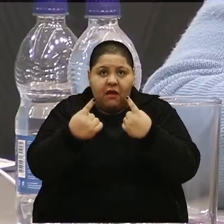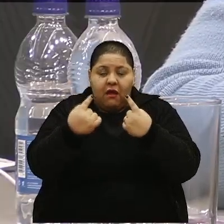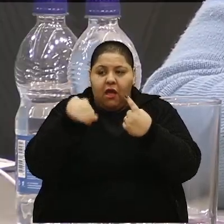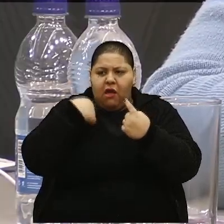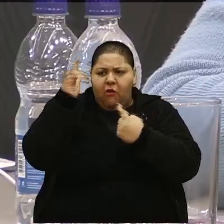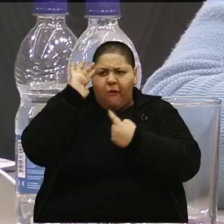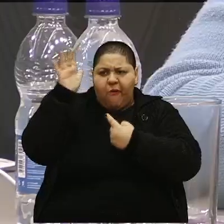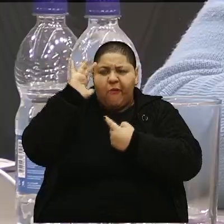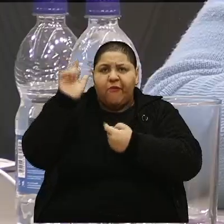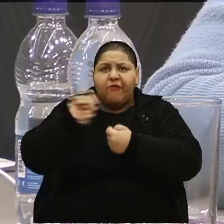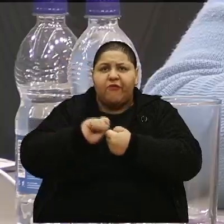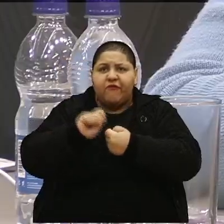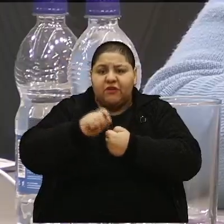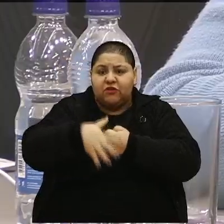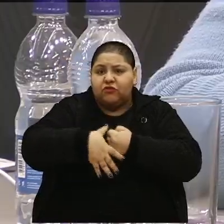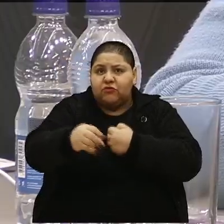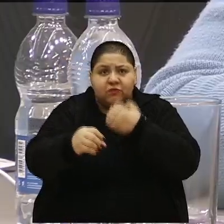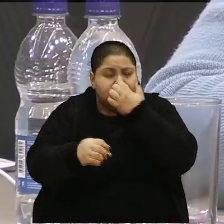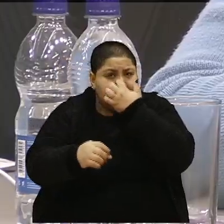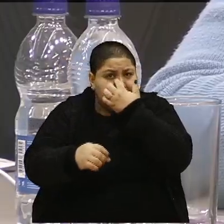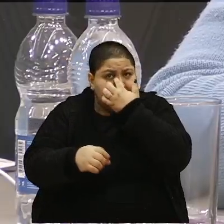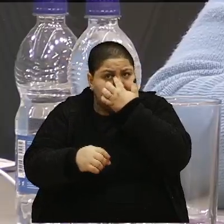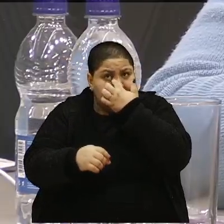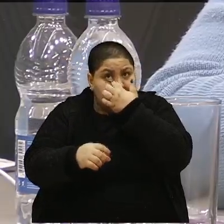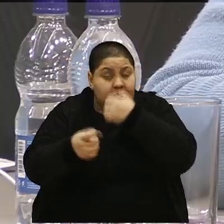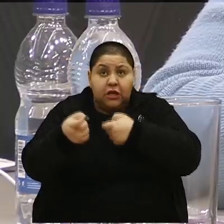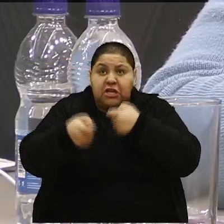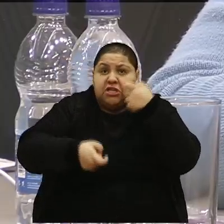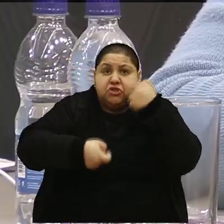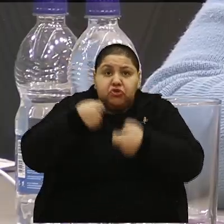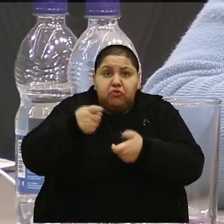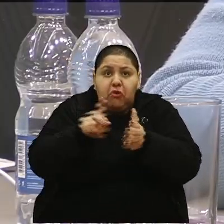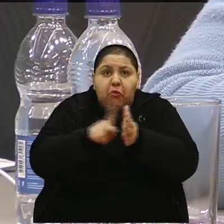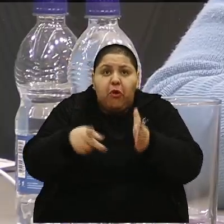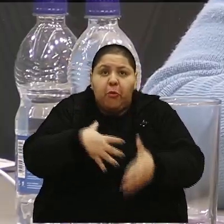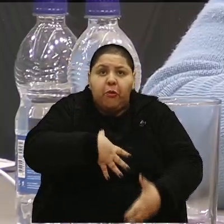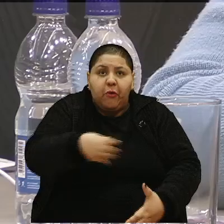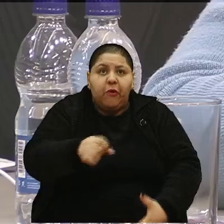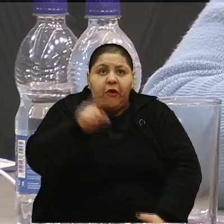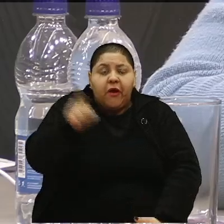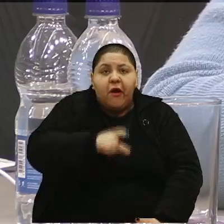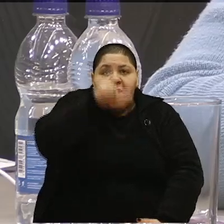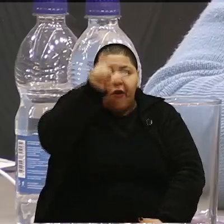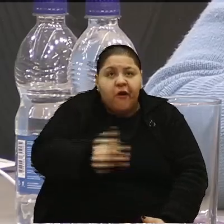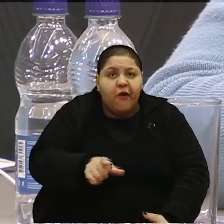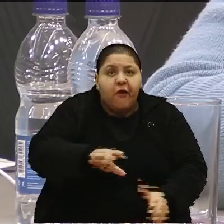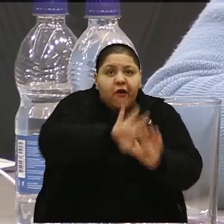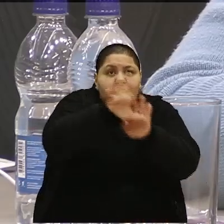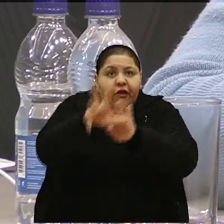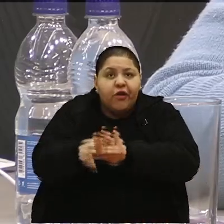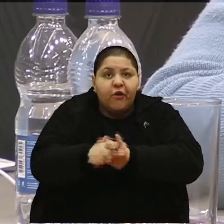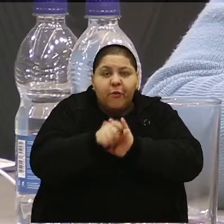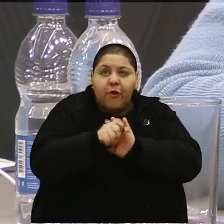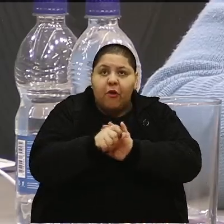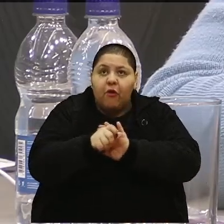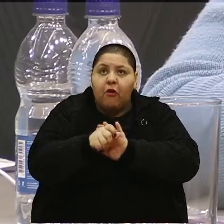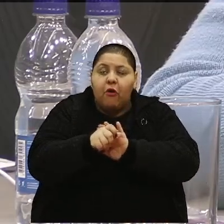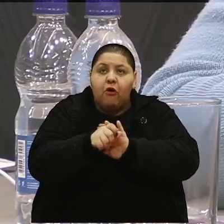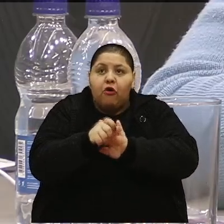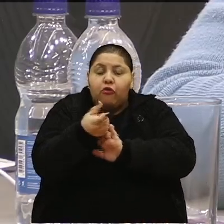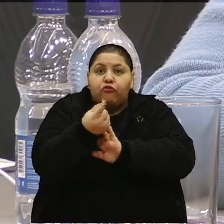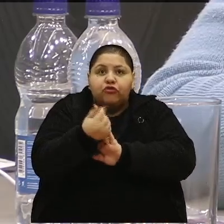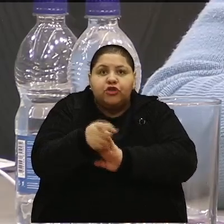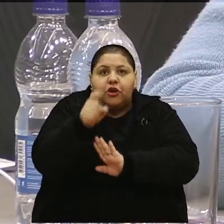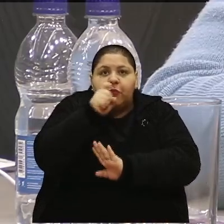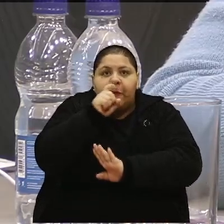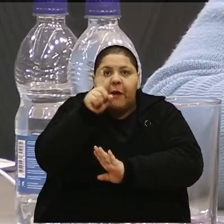dessa faz por um filho, de repente é que estupra o próprio filho. De repente é uma pessoa que rouba o dinheiro dos seus idosos que estão dentro